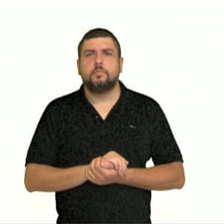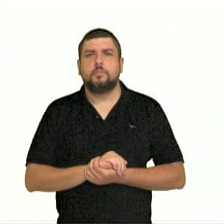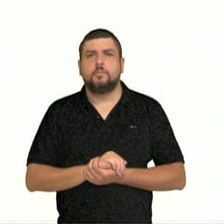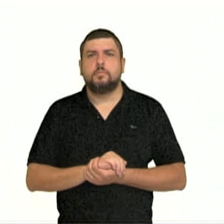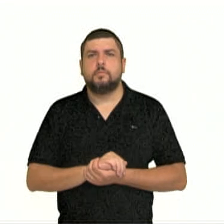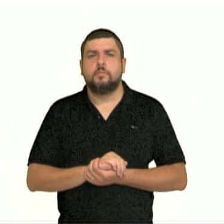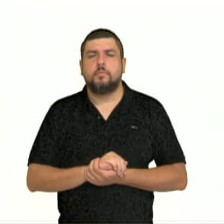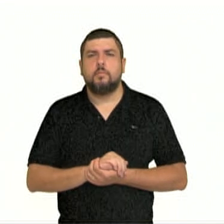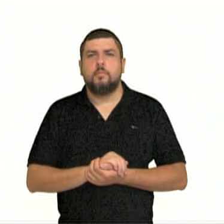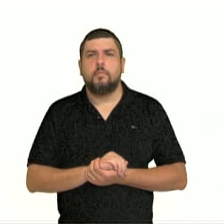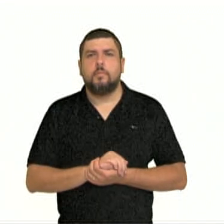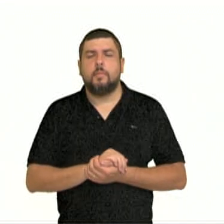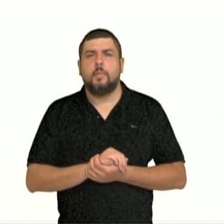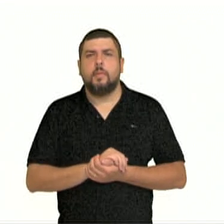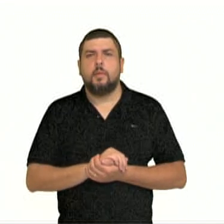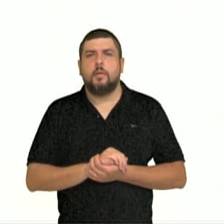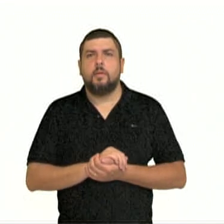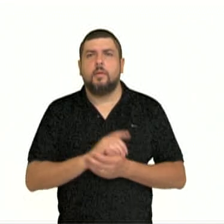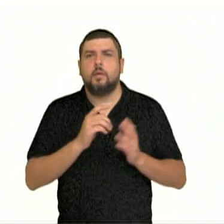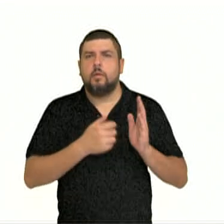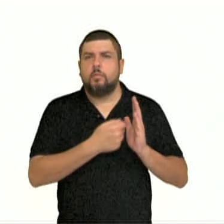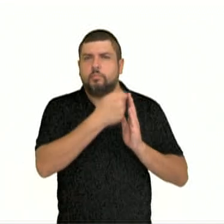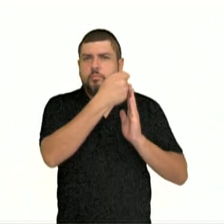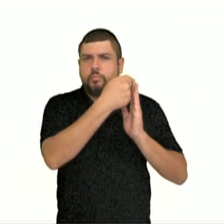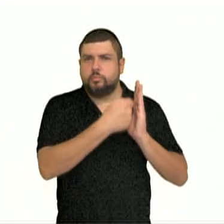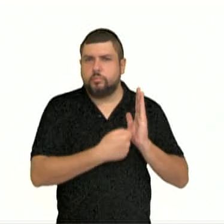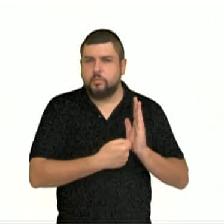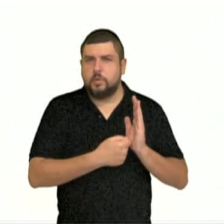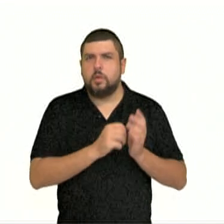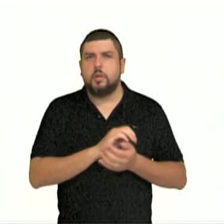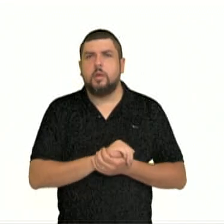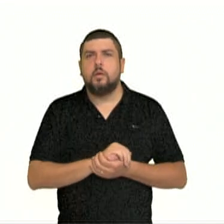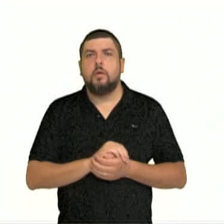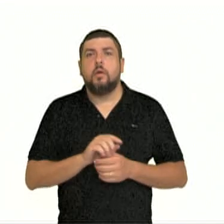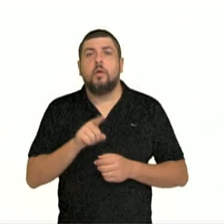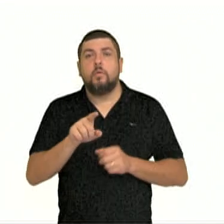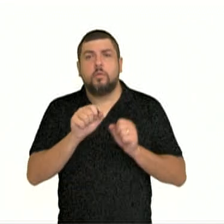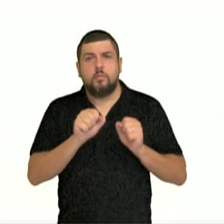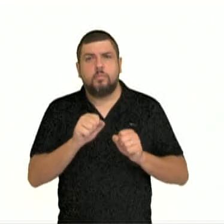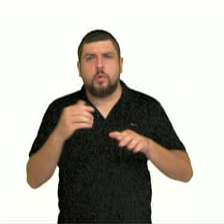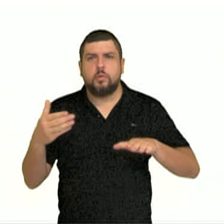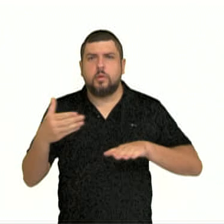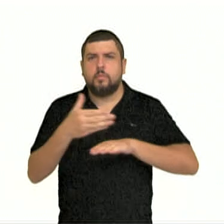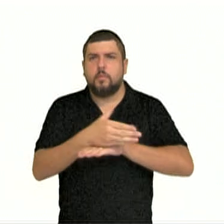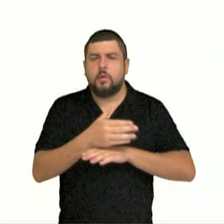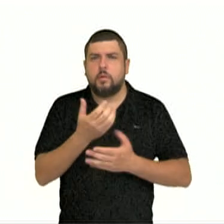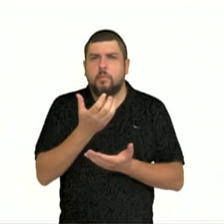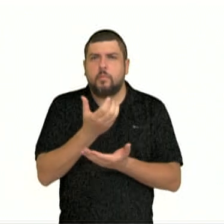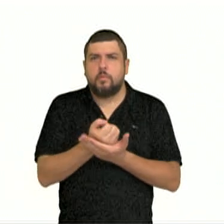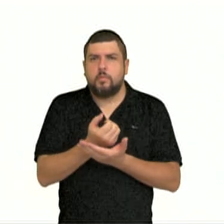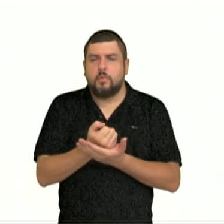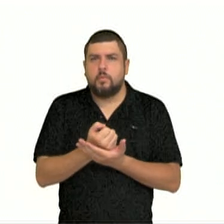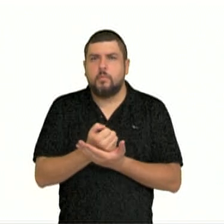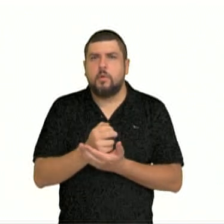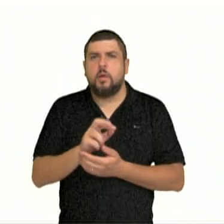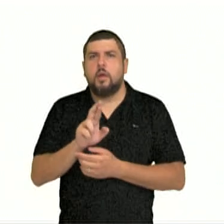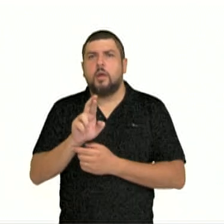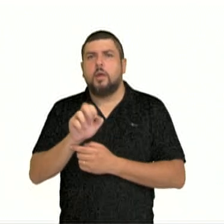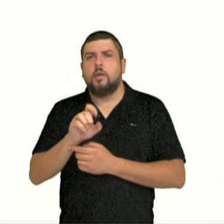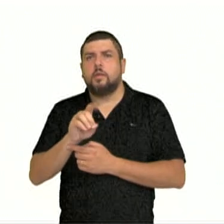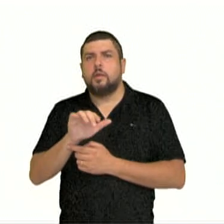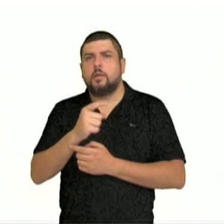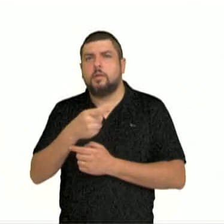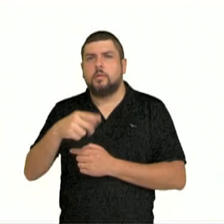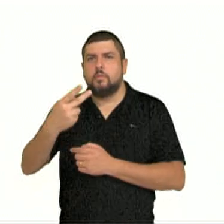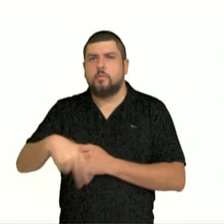Produção de texto. Então, aqui você pode acessar o aplicativo Redação Paraná.